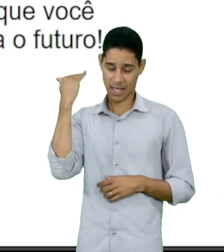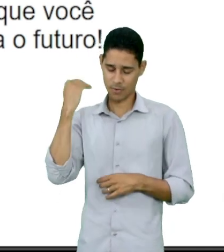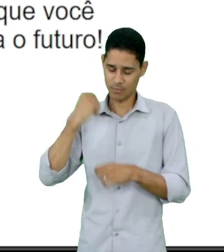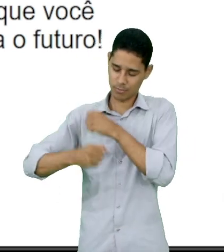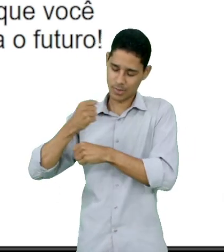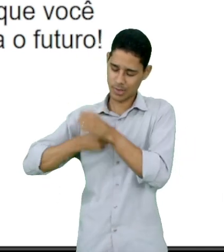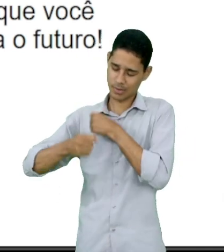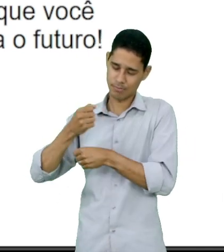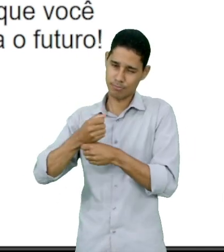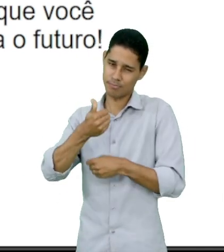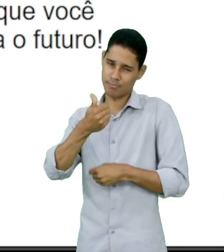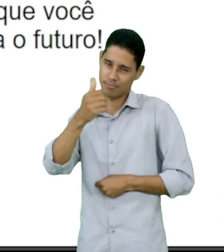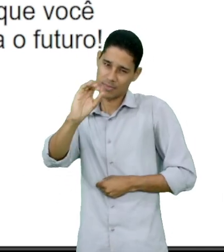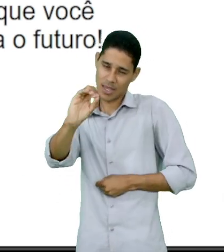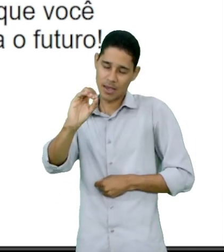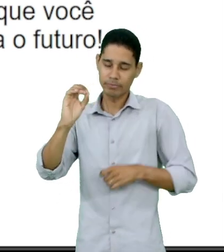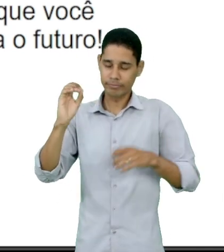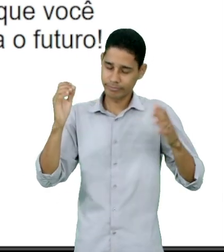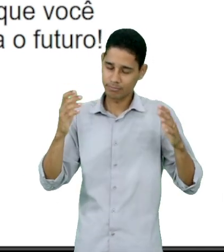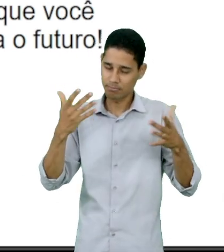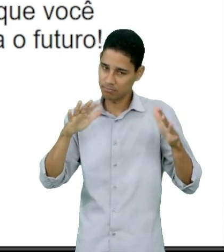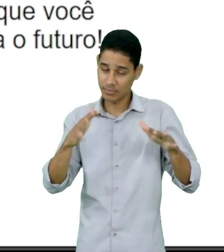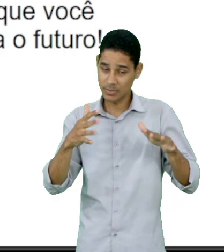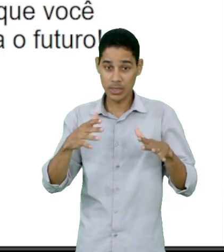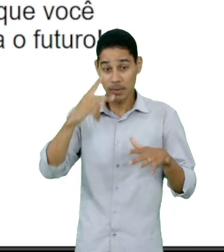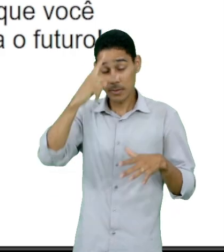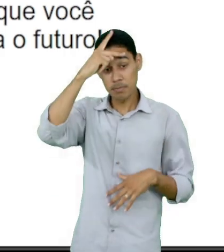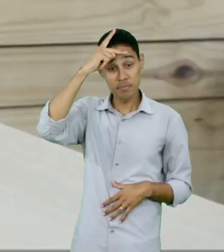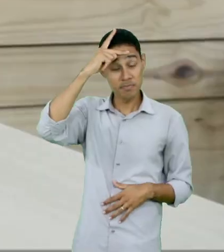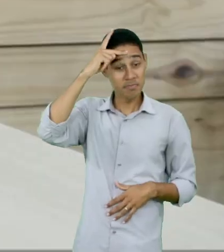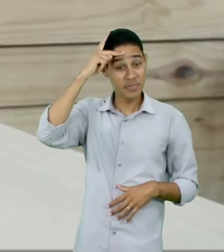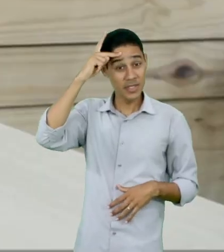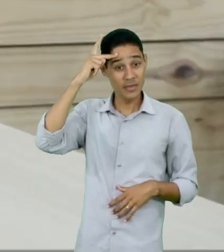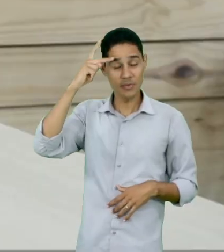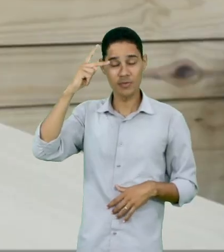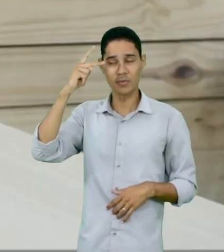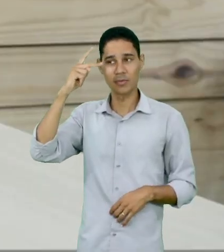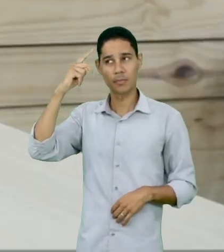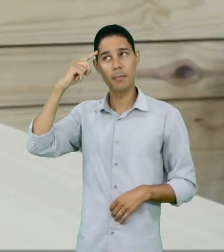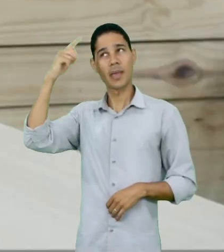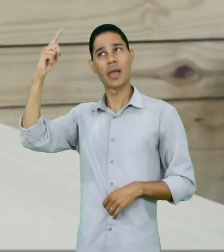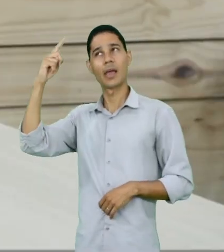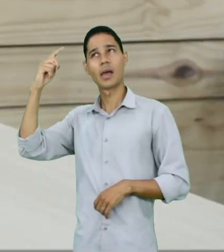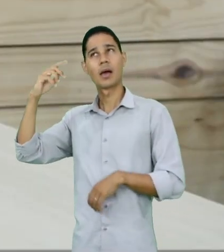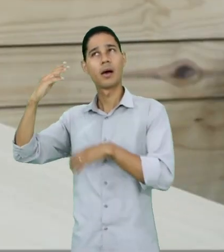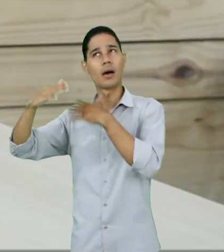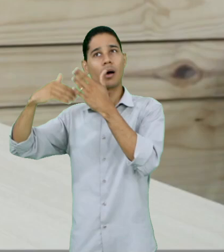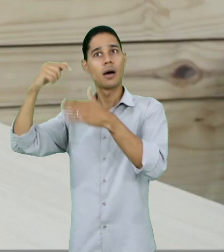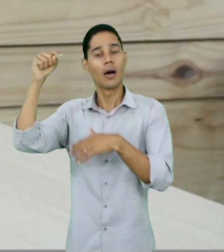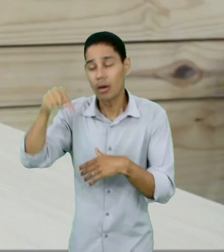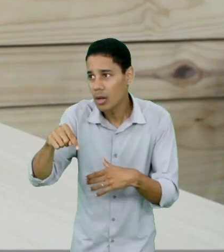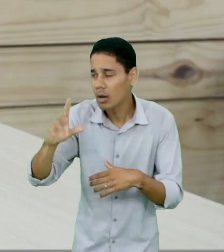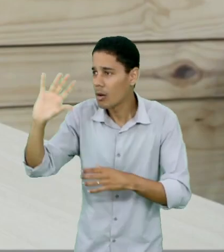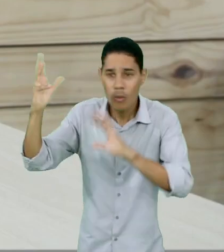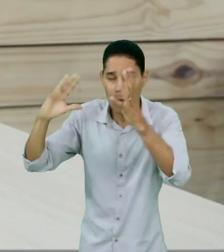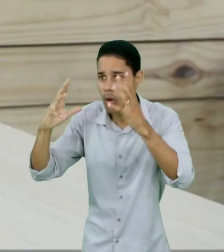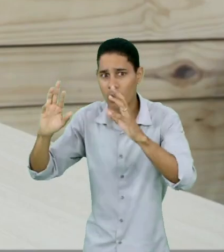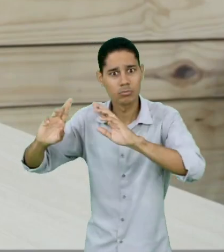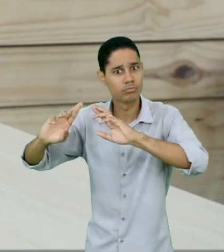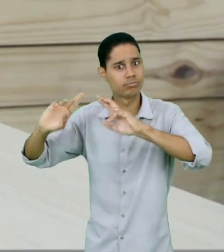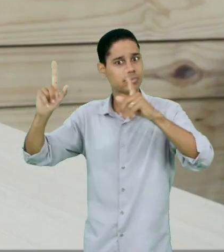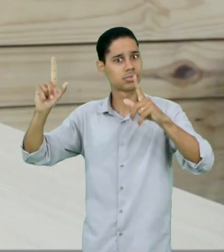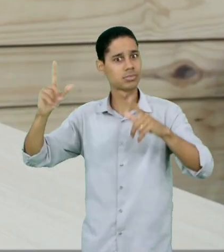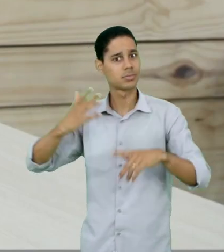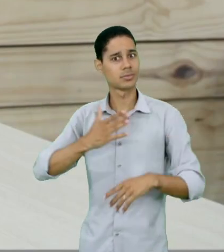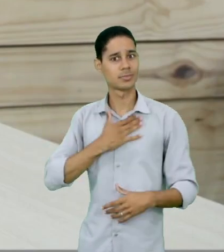e que hoje a gente tem situações inimagináveis que ocorreram, né? E com o advento da inteligência